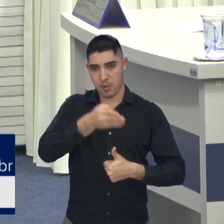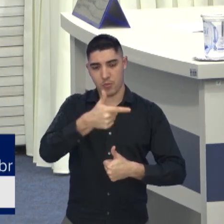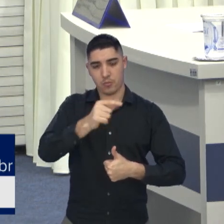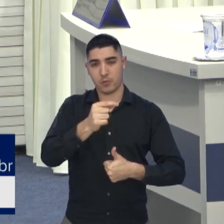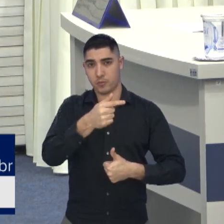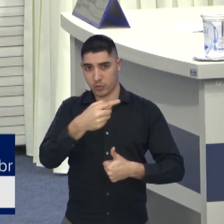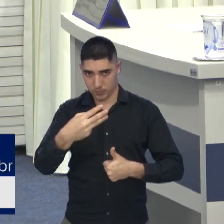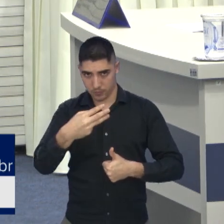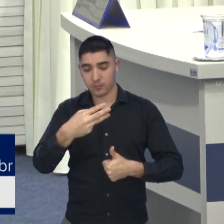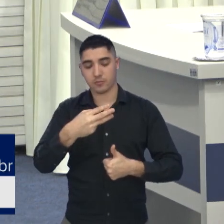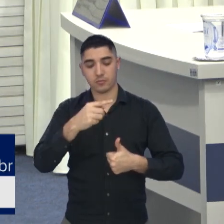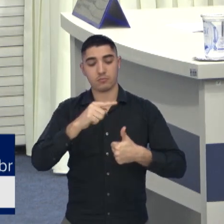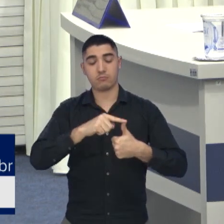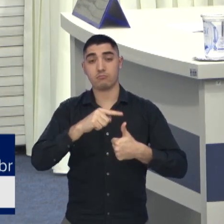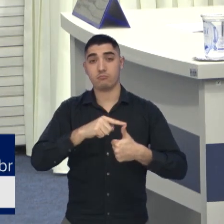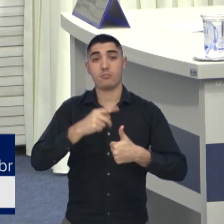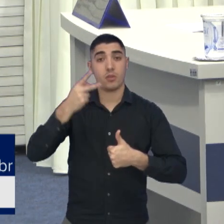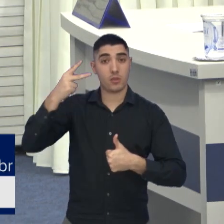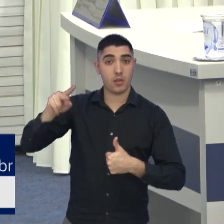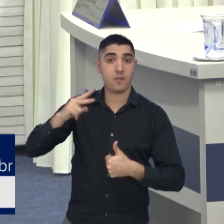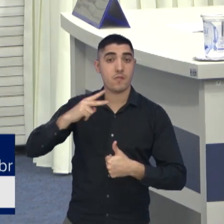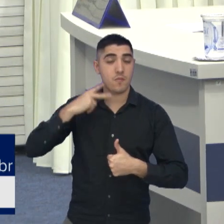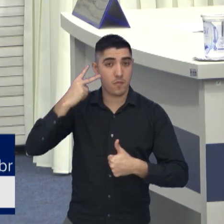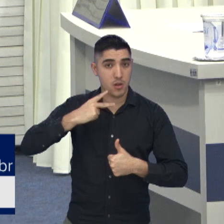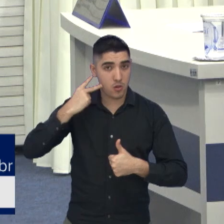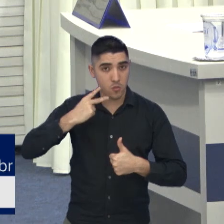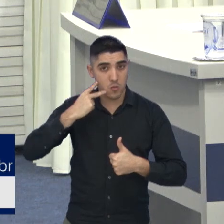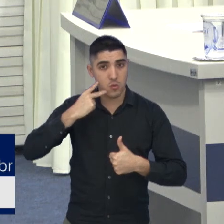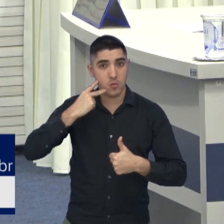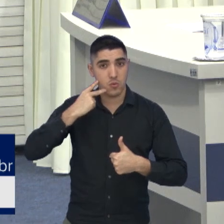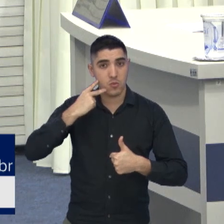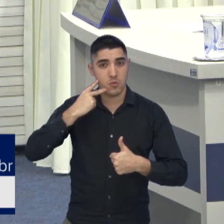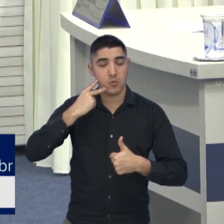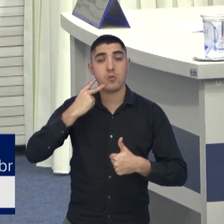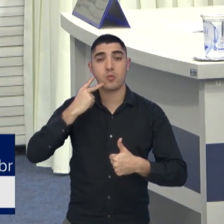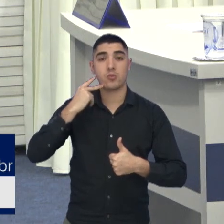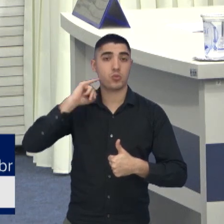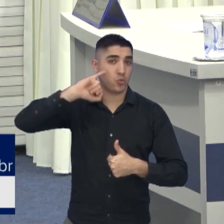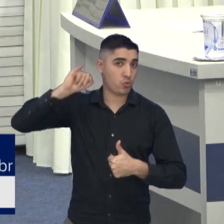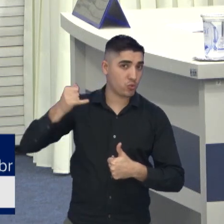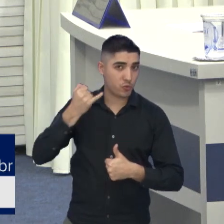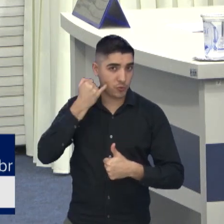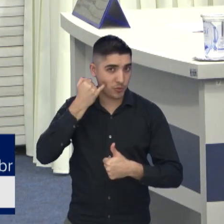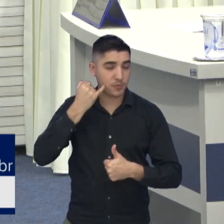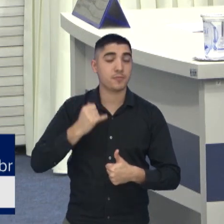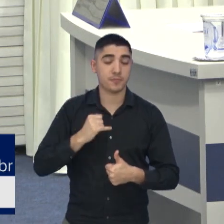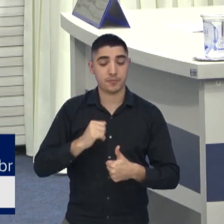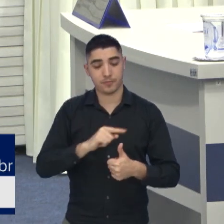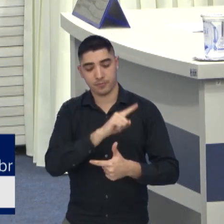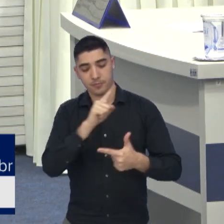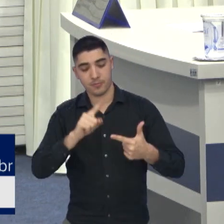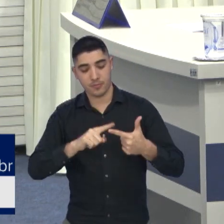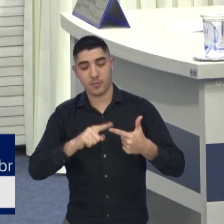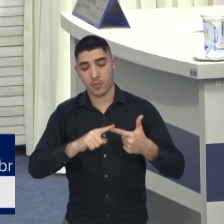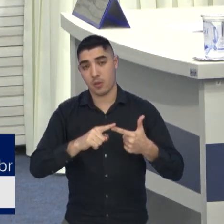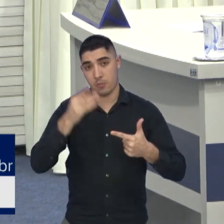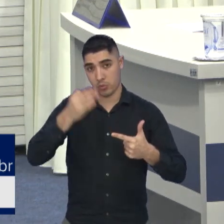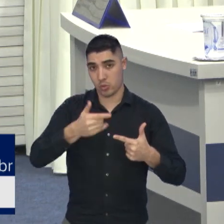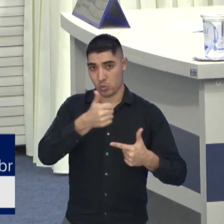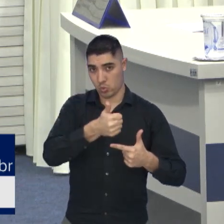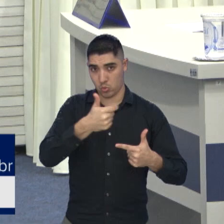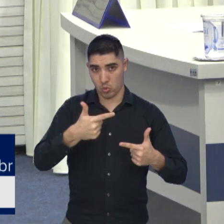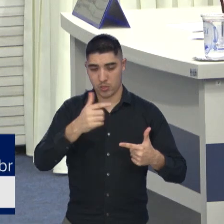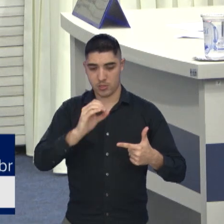12010/2023, de autoria do vereador Juvenil Silvério. Processo